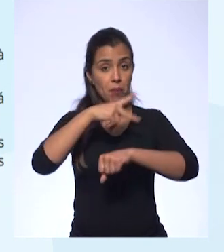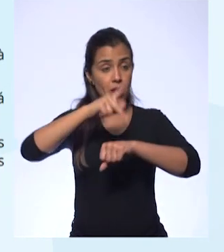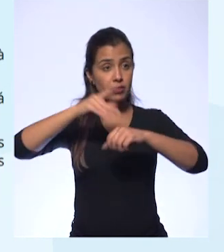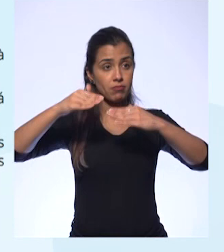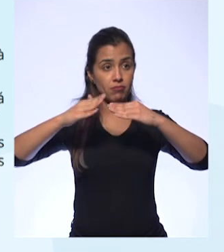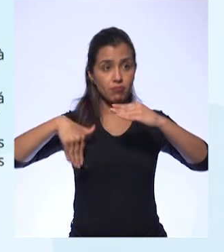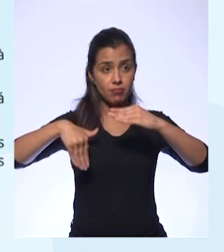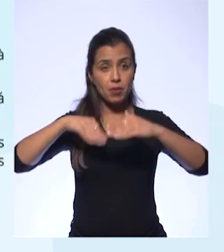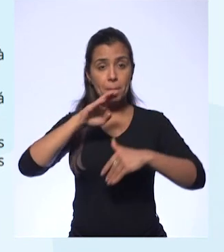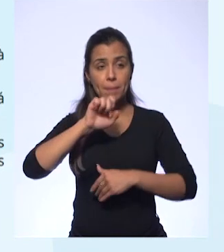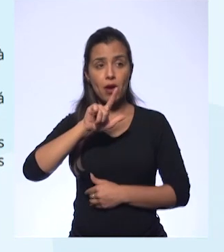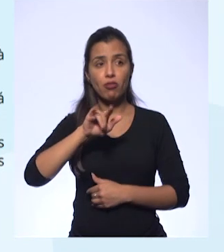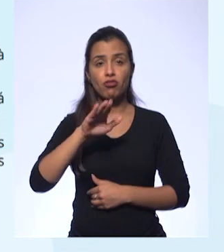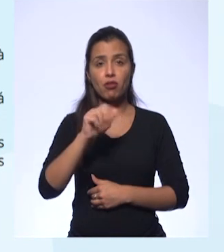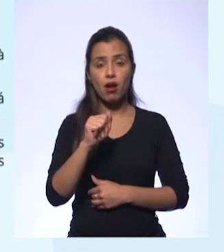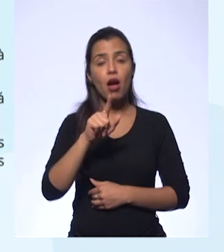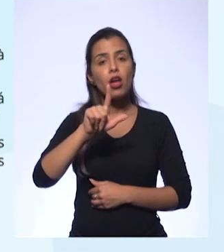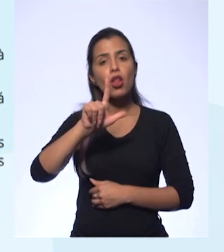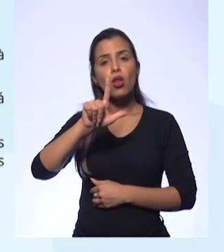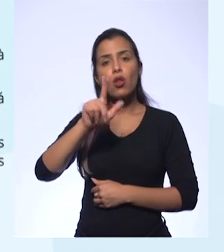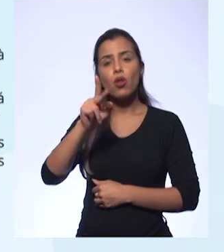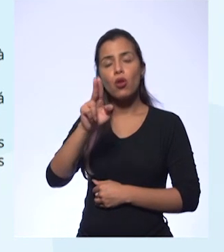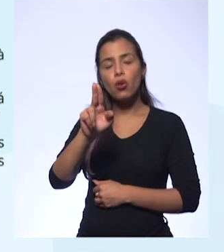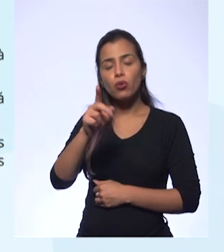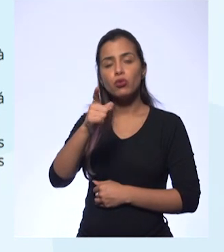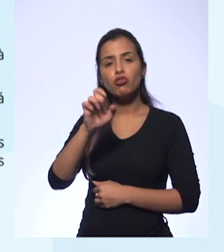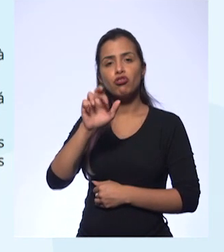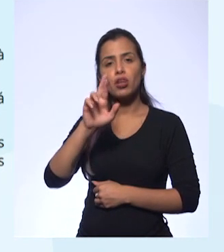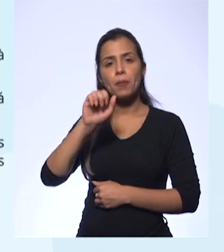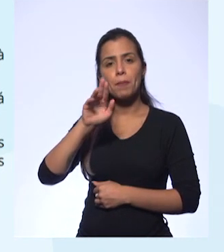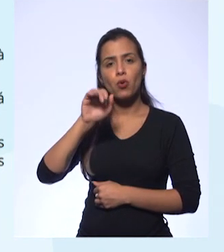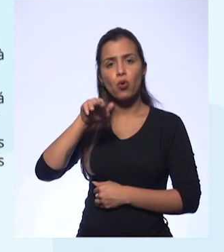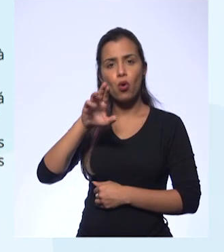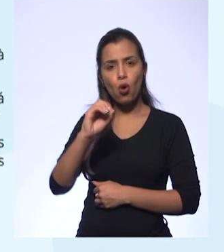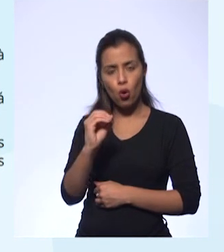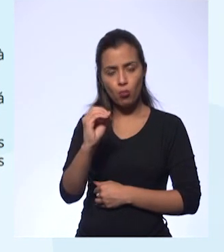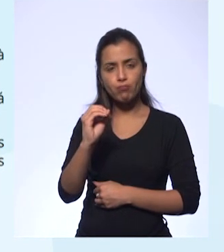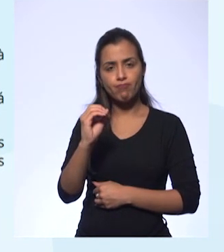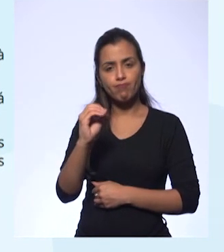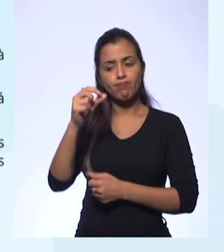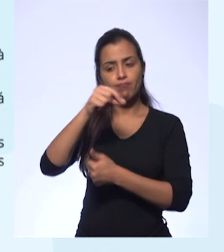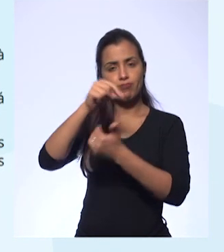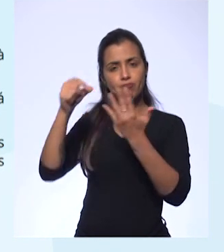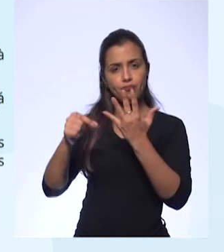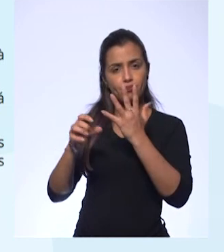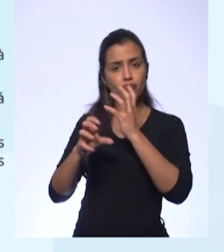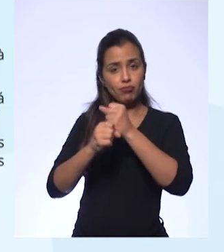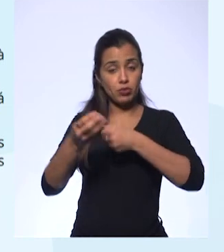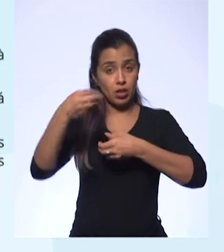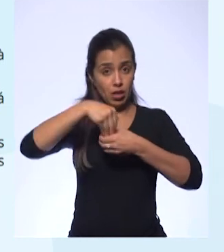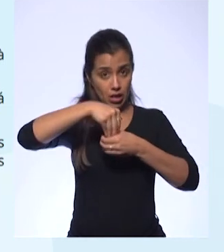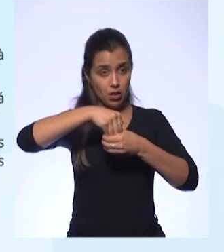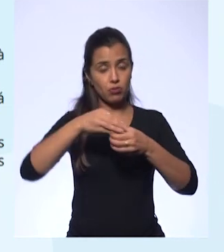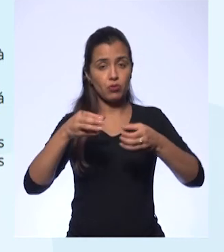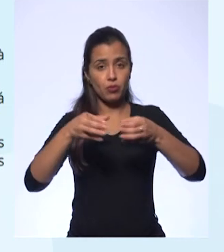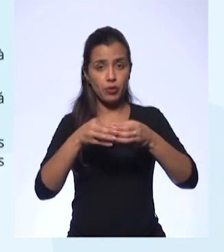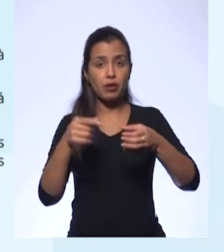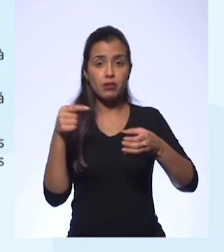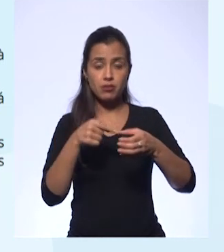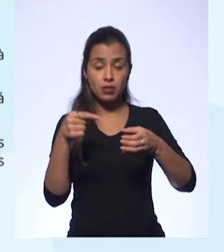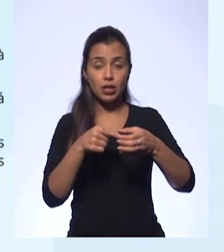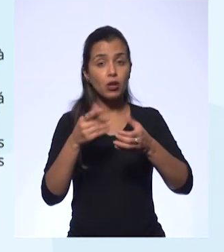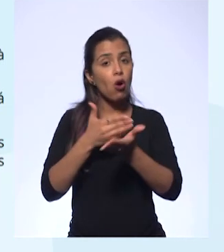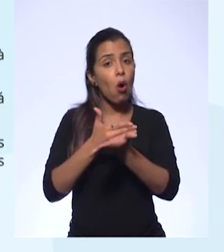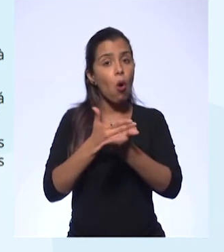Baixos, Bélgica e Luxemburgo. Foi a primeira de uma série de instituições europeias supranacionais que deram